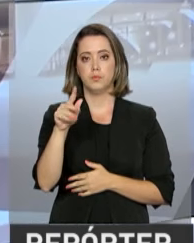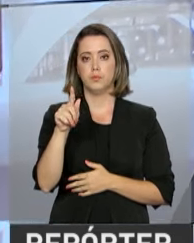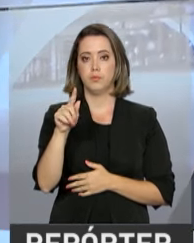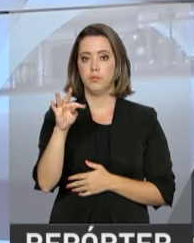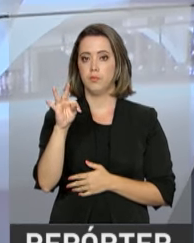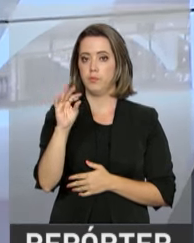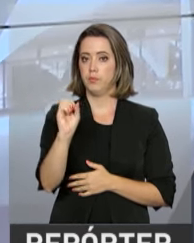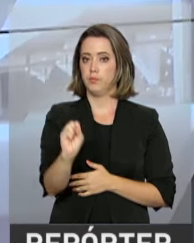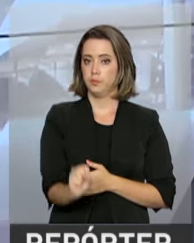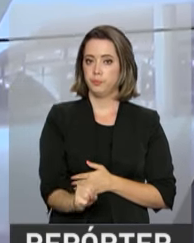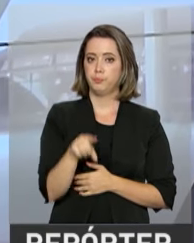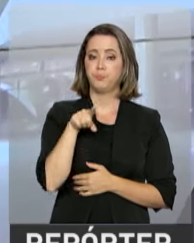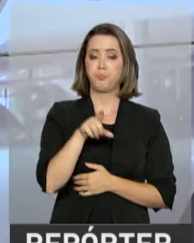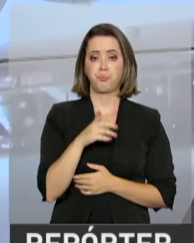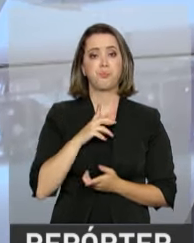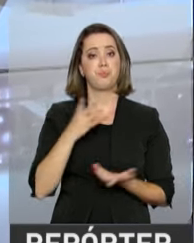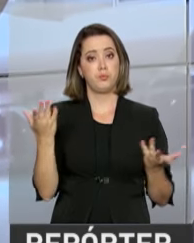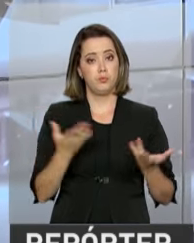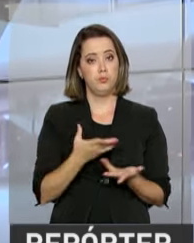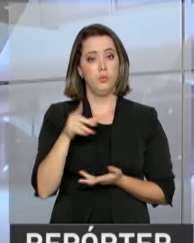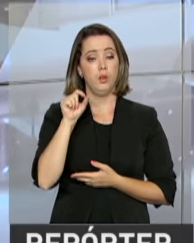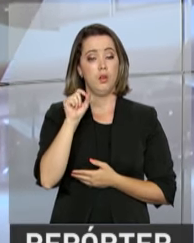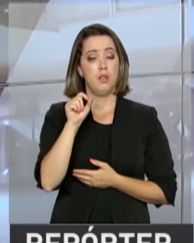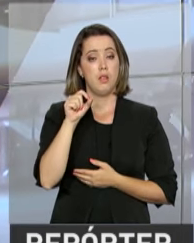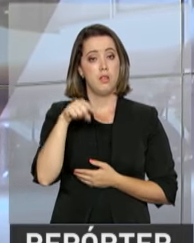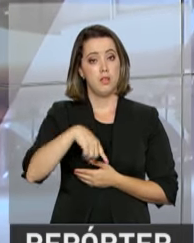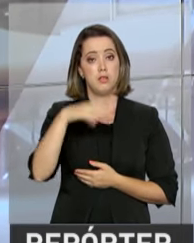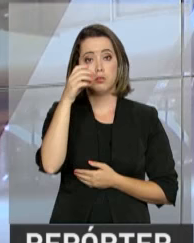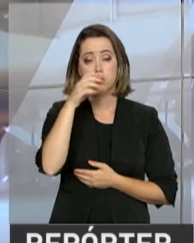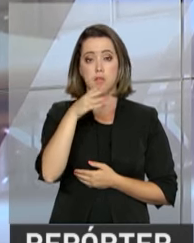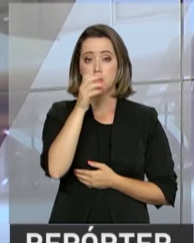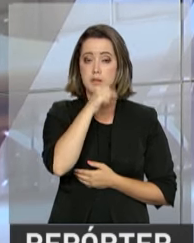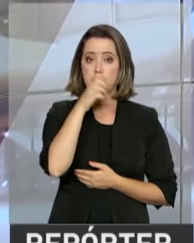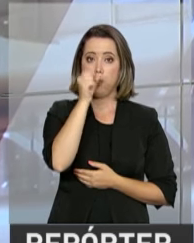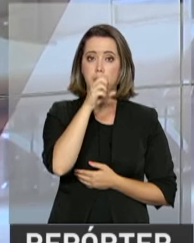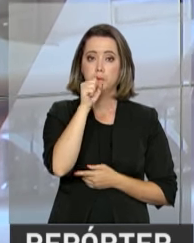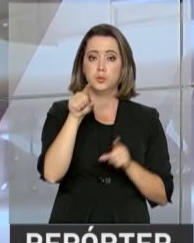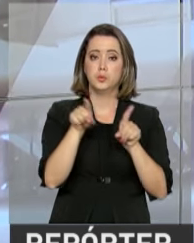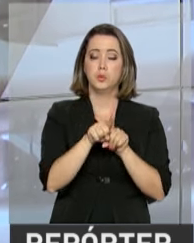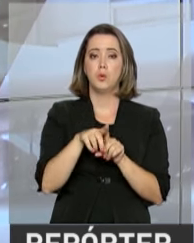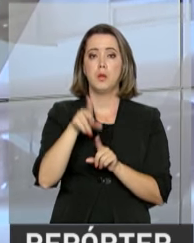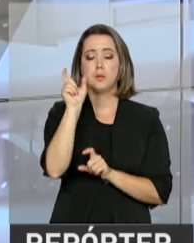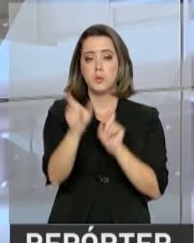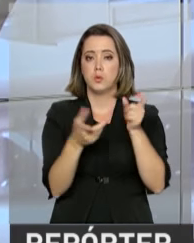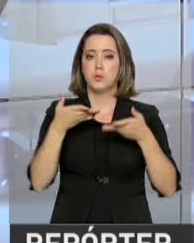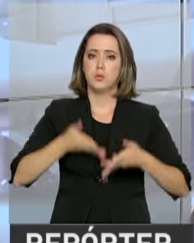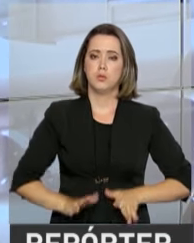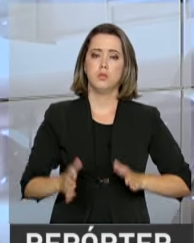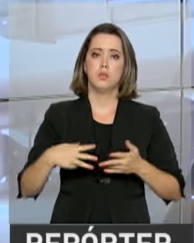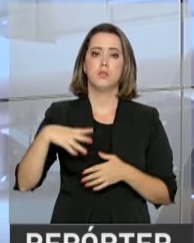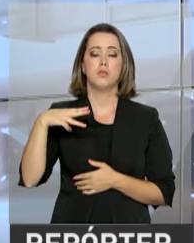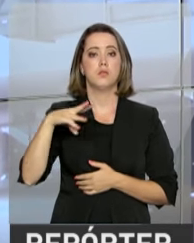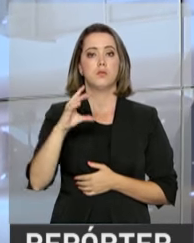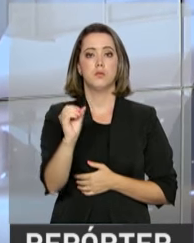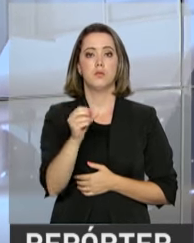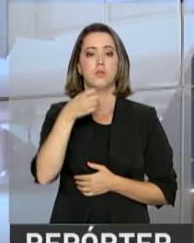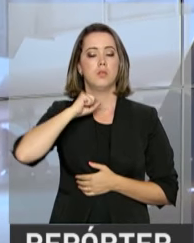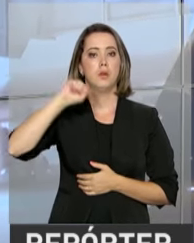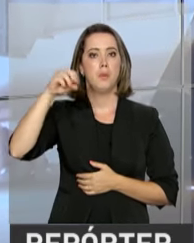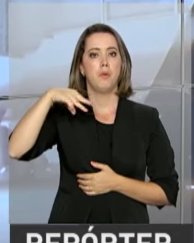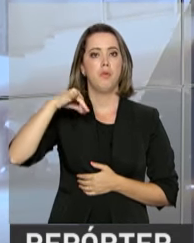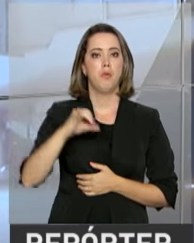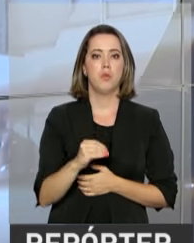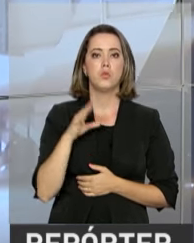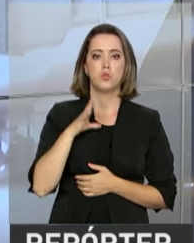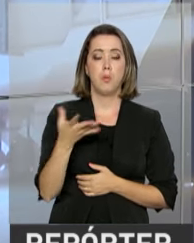Fundo de Garantia do Tempo de Serviço, o FGTS. Desde sábado, contribuintes nascidos em março, abril e maio já